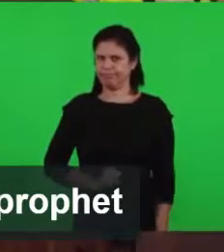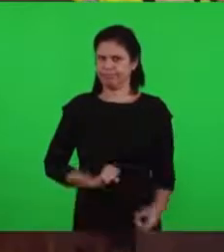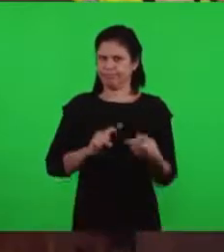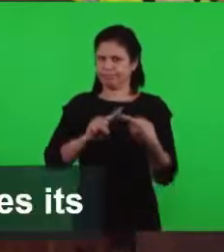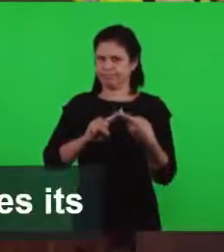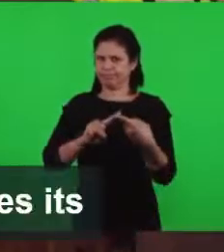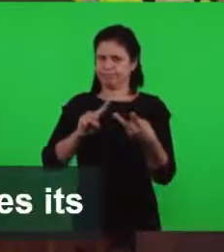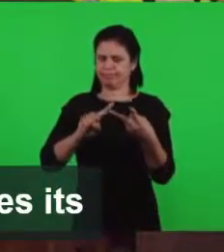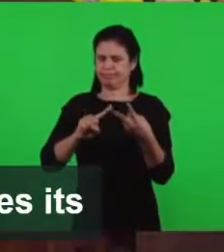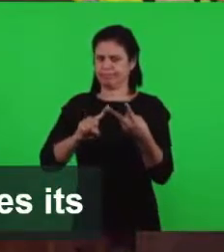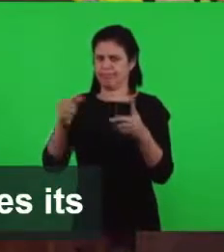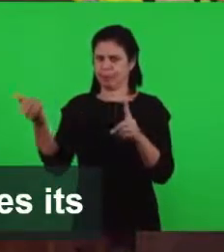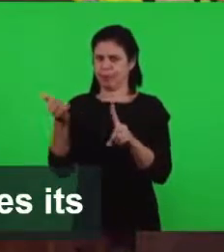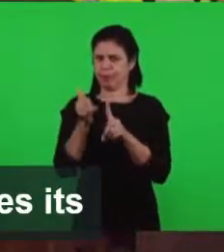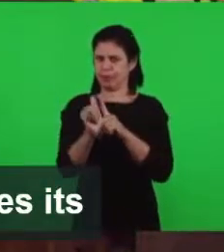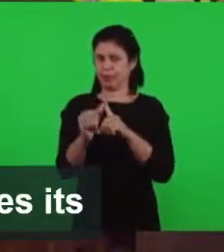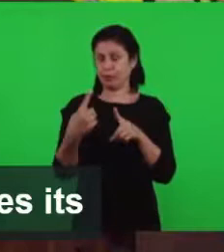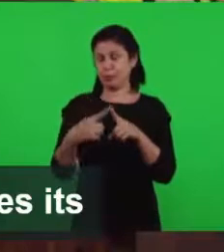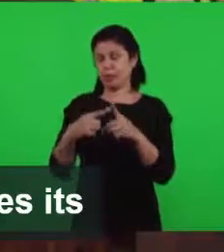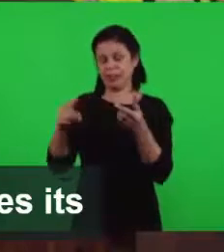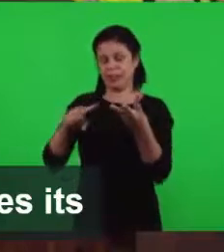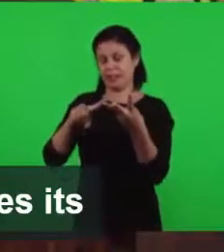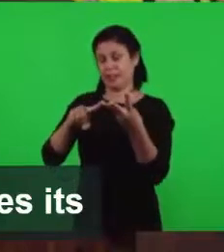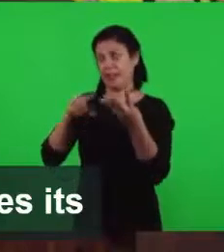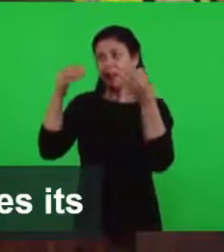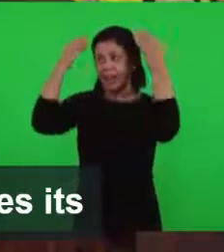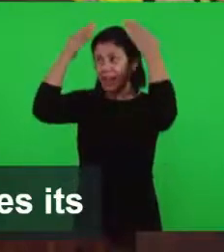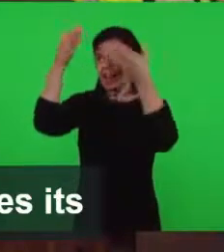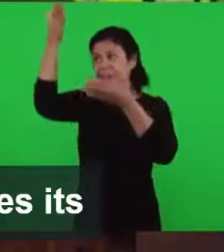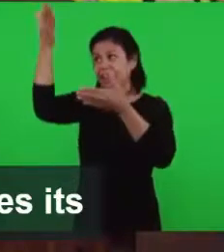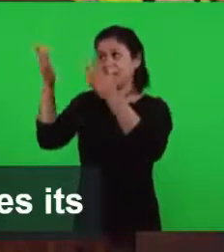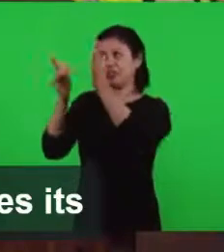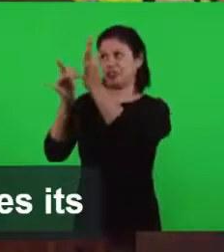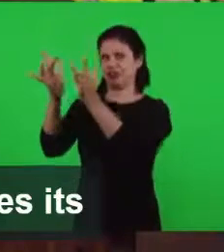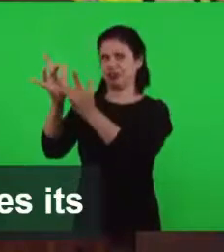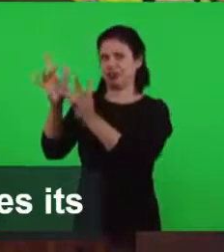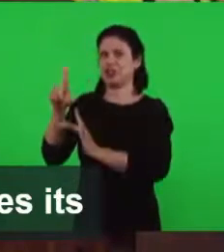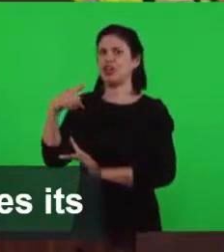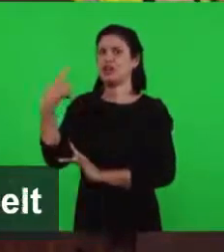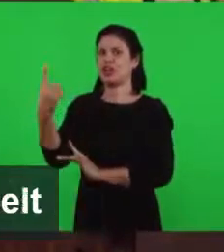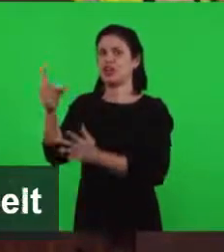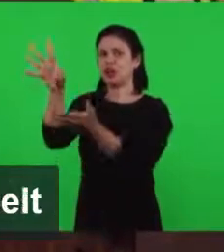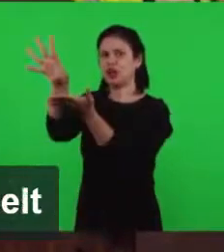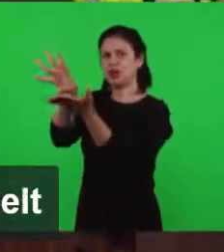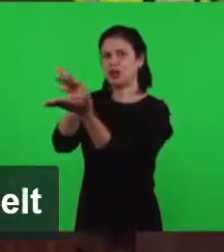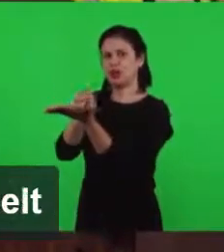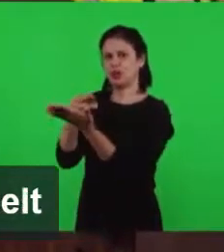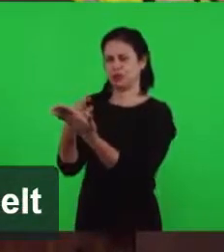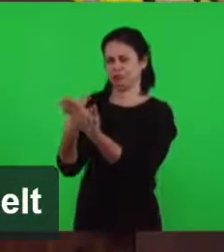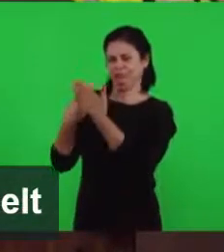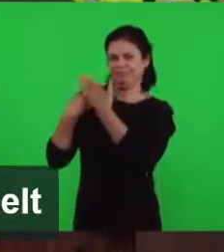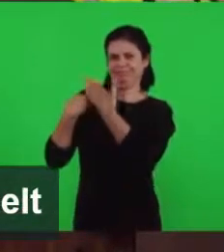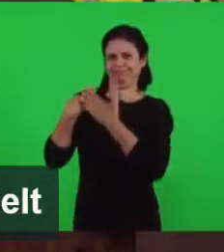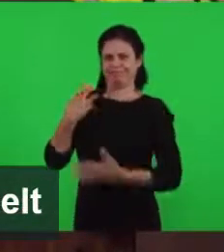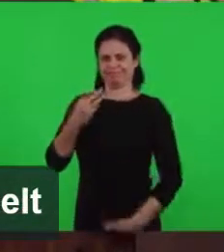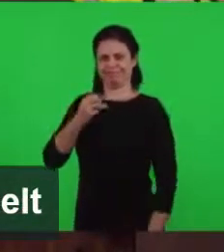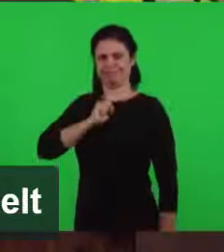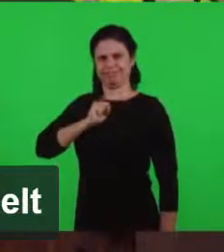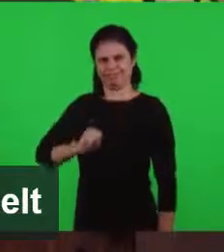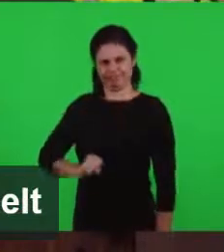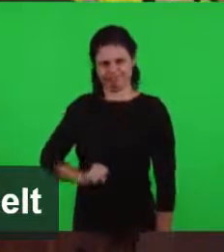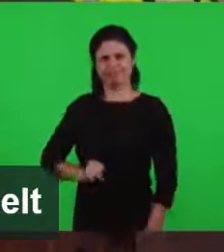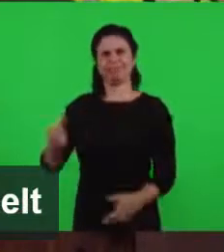porque o rei ea igreja exerce a sua função sacerdotal e